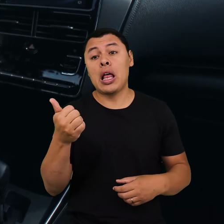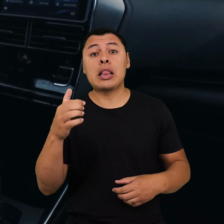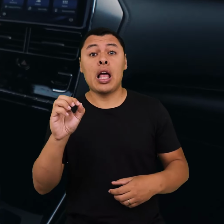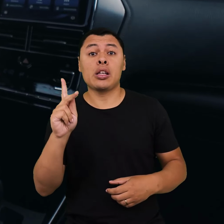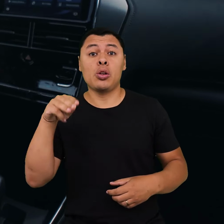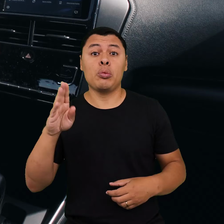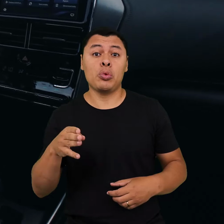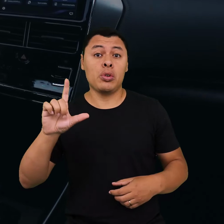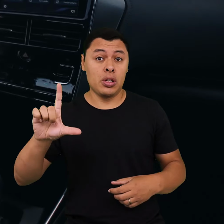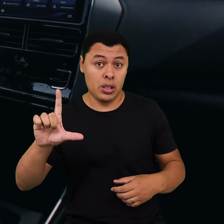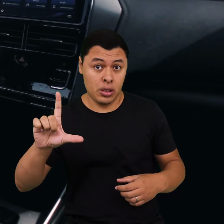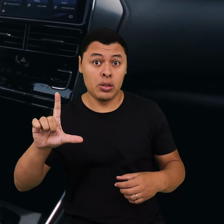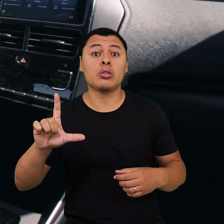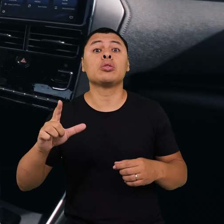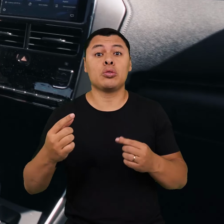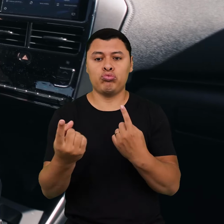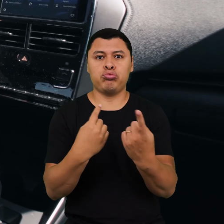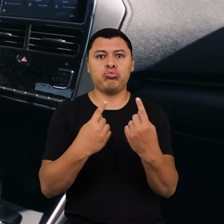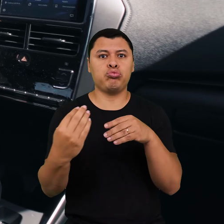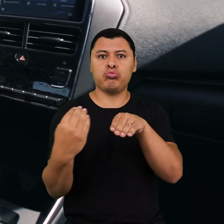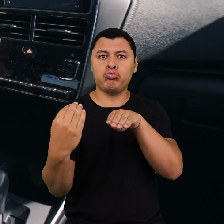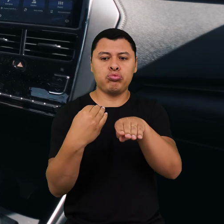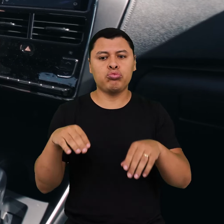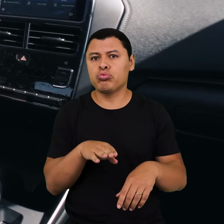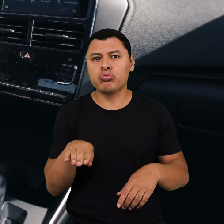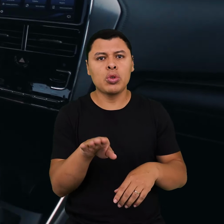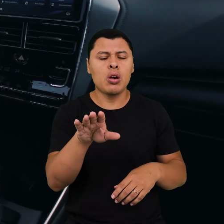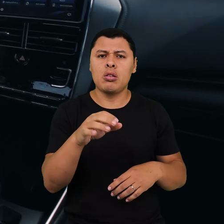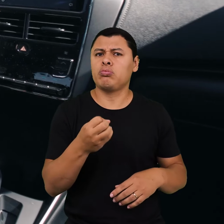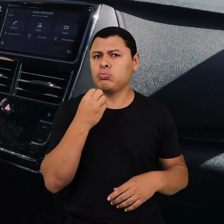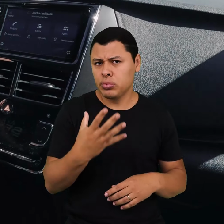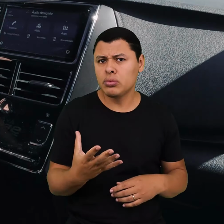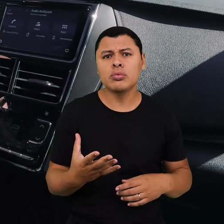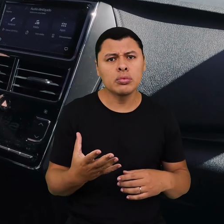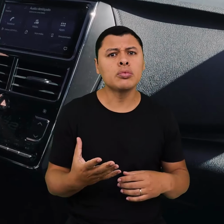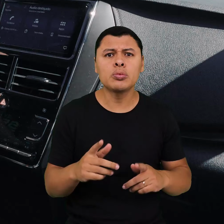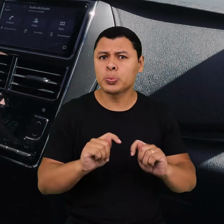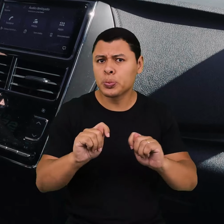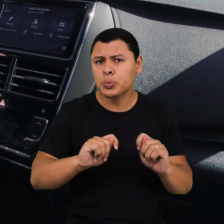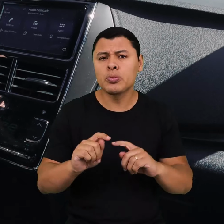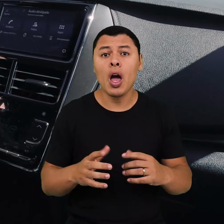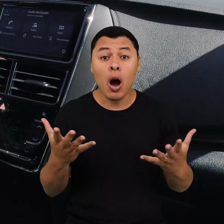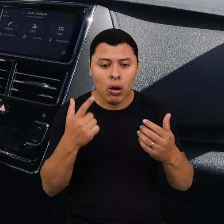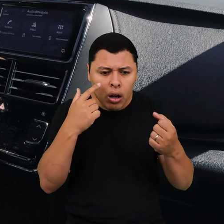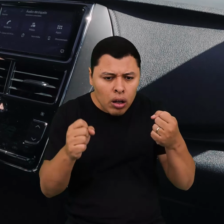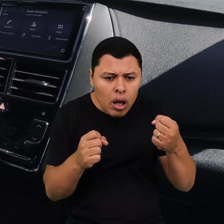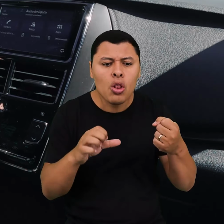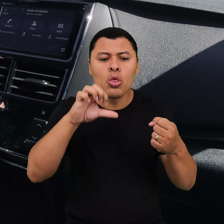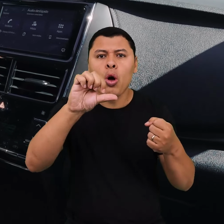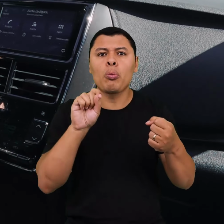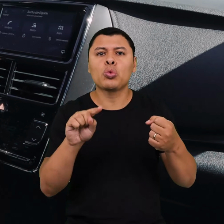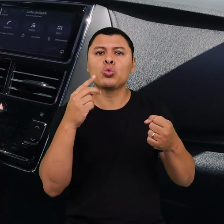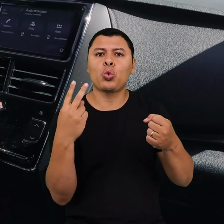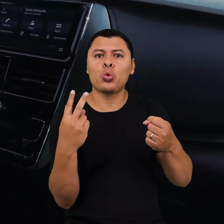estrada. E são números bem factíveis. 10 na estrada, tranquilo, você consegue chegar. A gente está com 9,2 de média